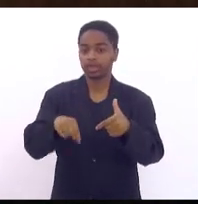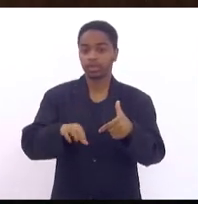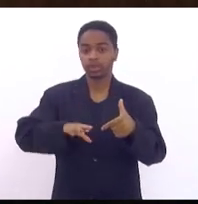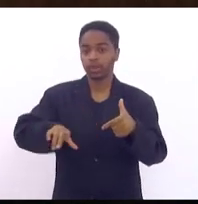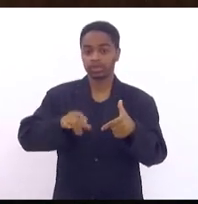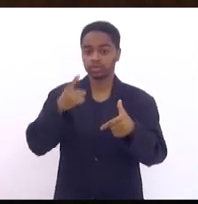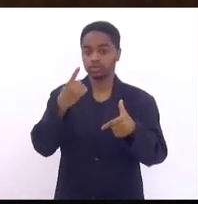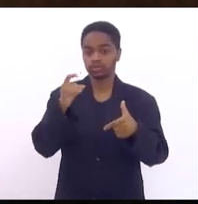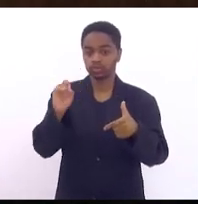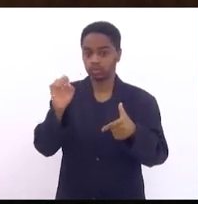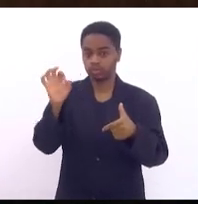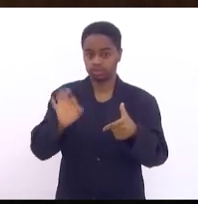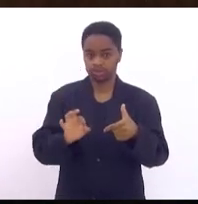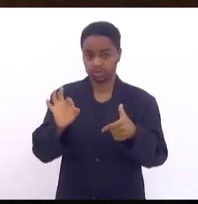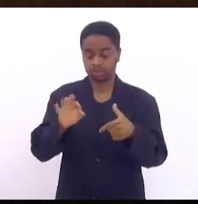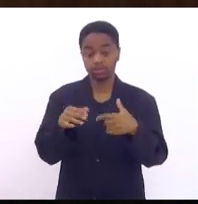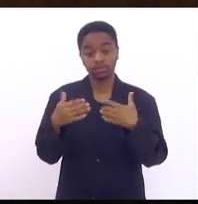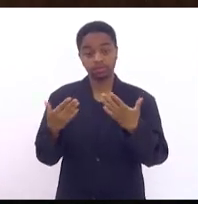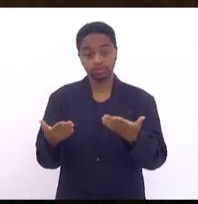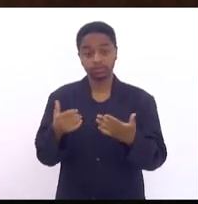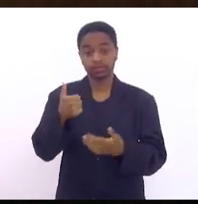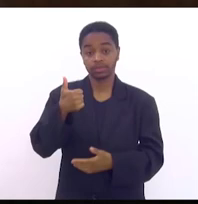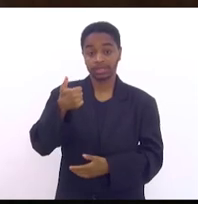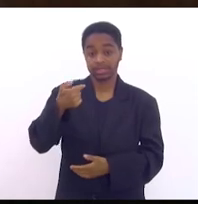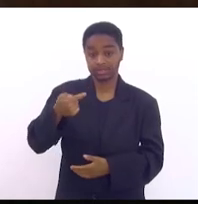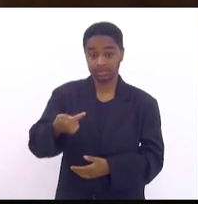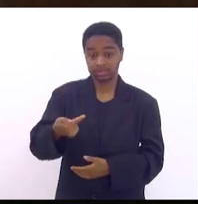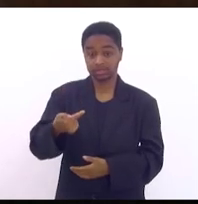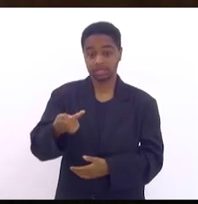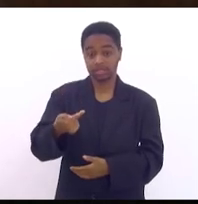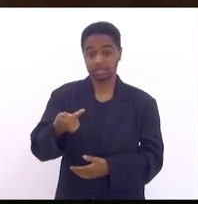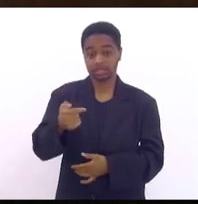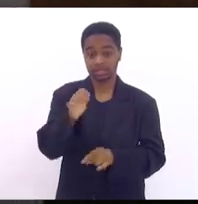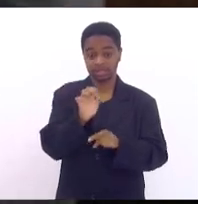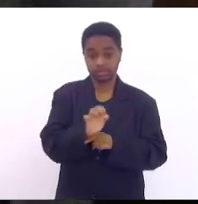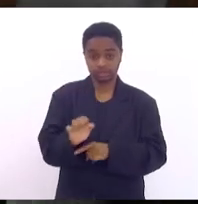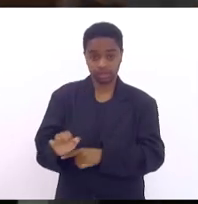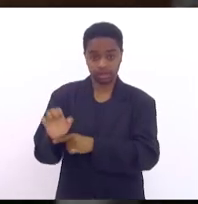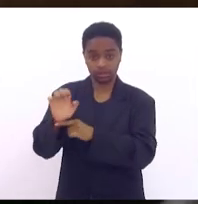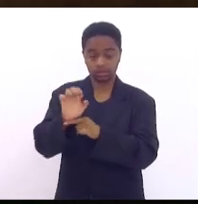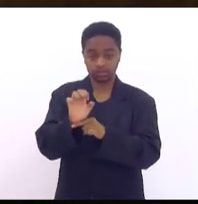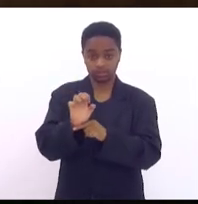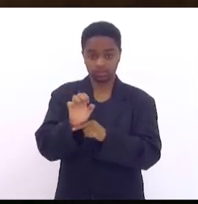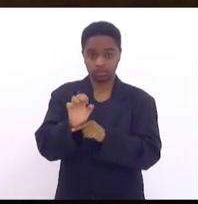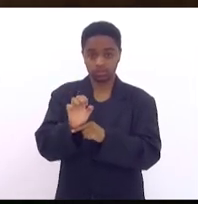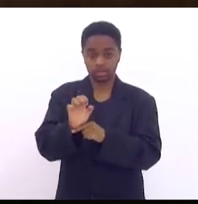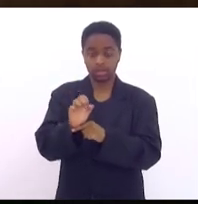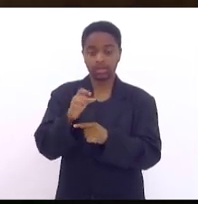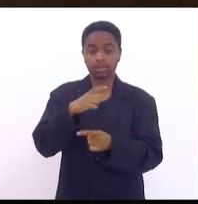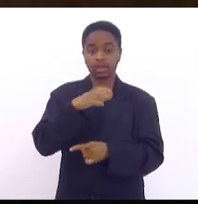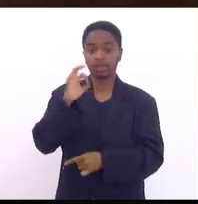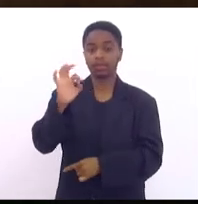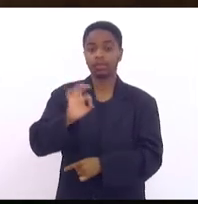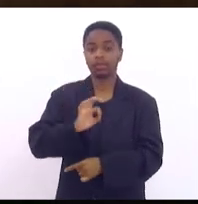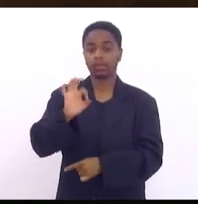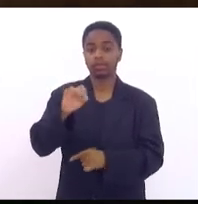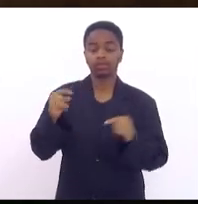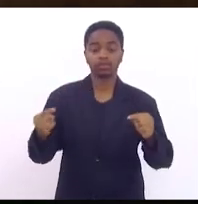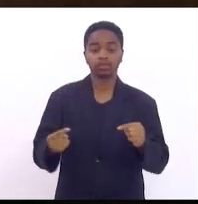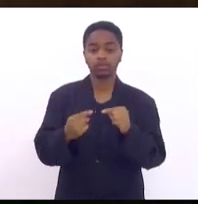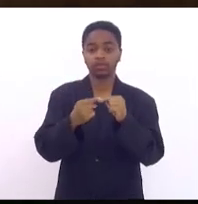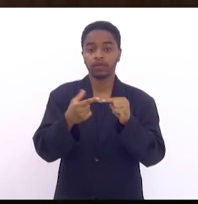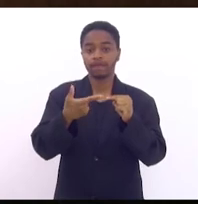18%. Tanto é que 17 unidades da federação praticam alíquota na ordem